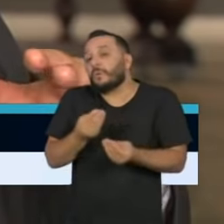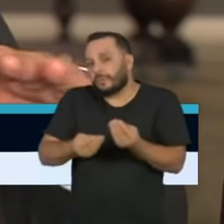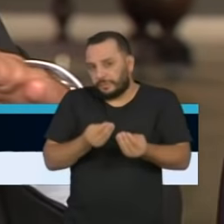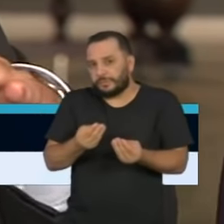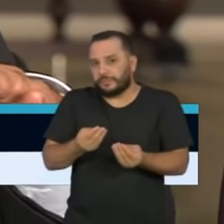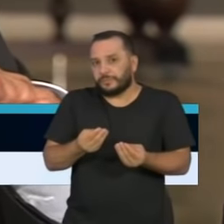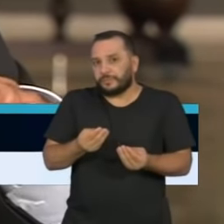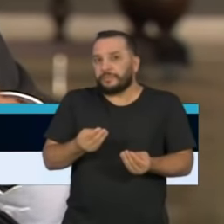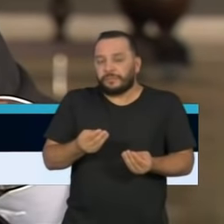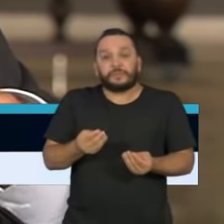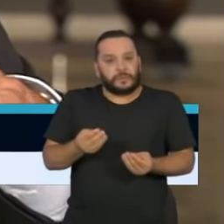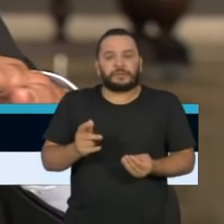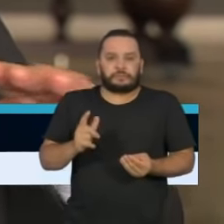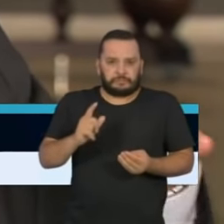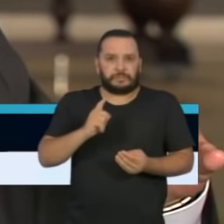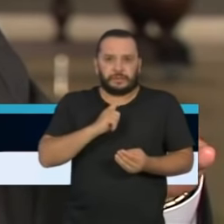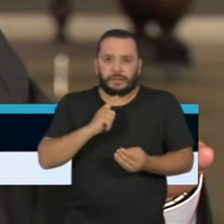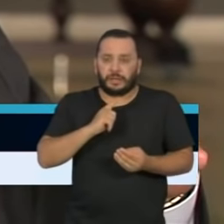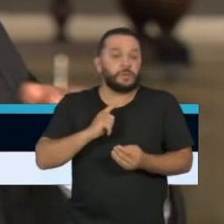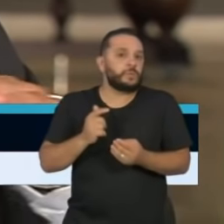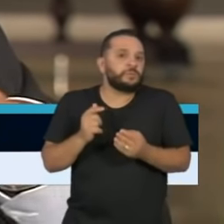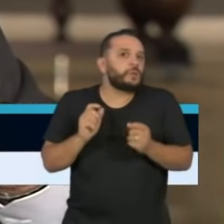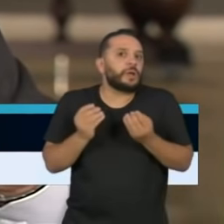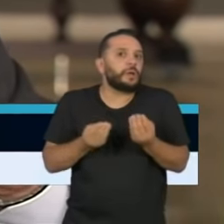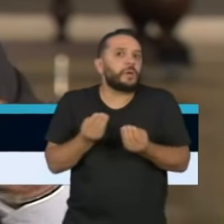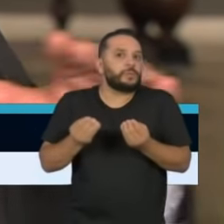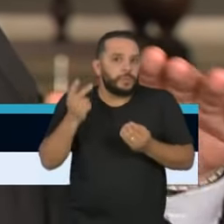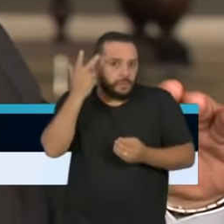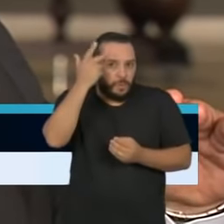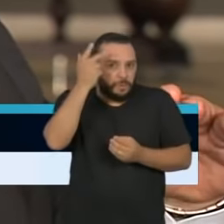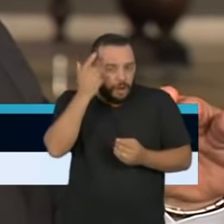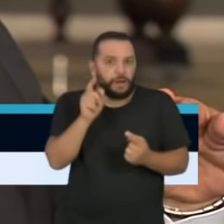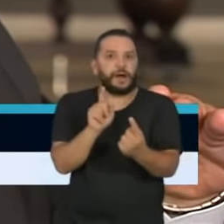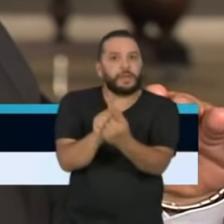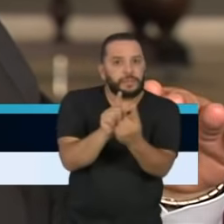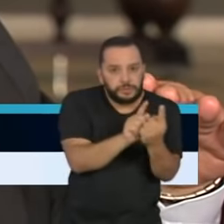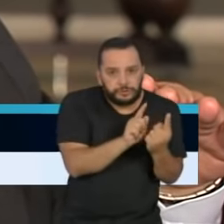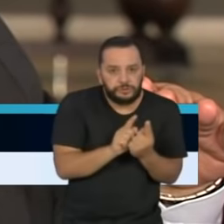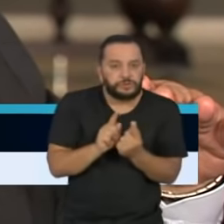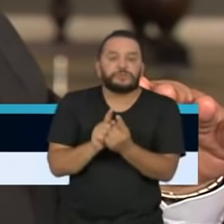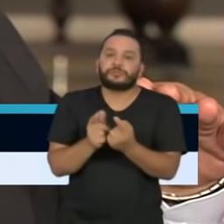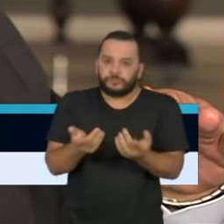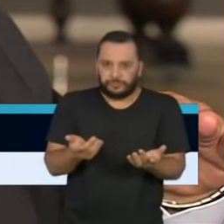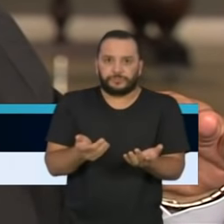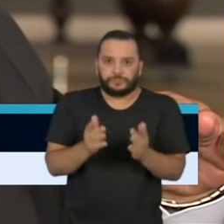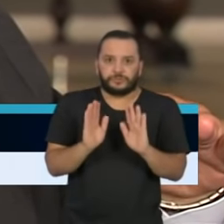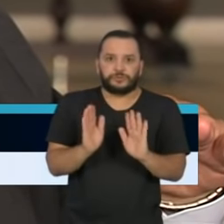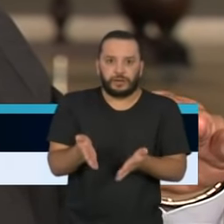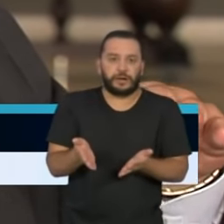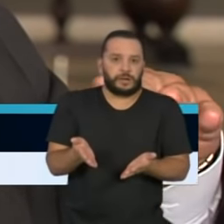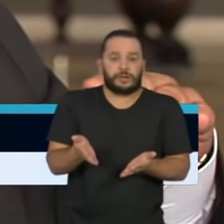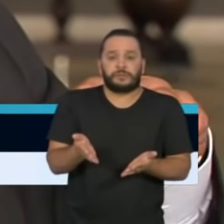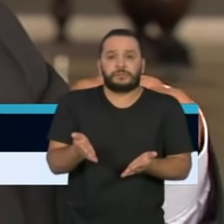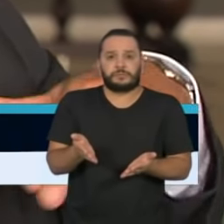está dentro de parâmetros normais, de sendo atendida e respondendo a esta questão